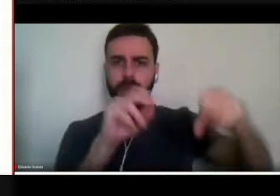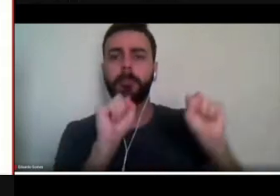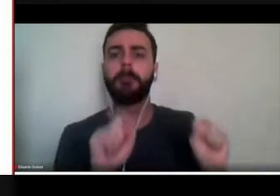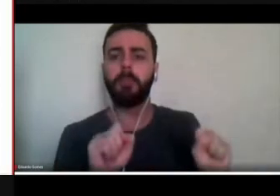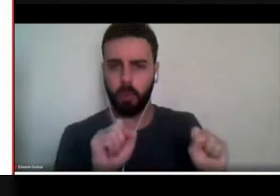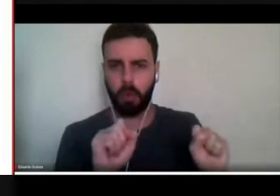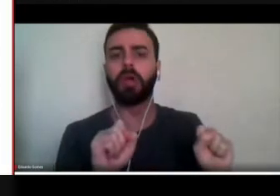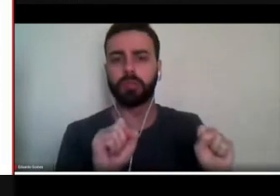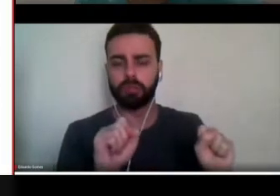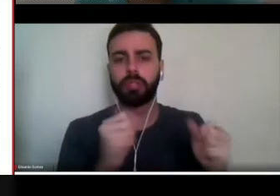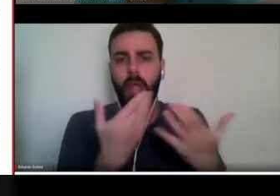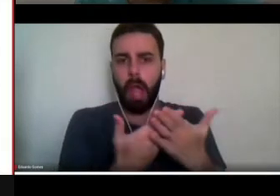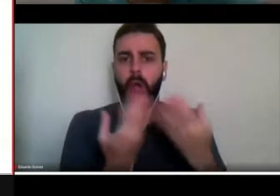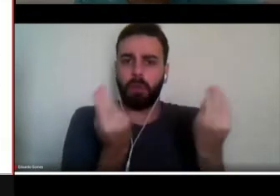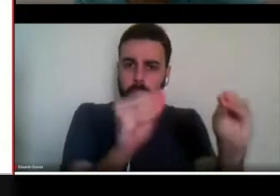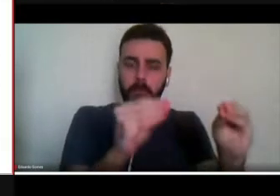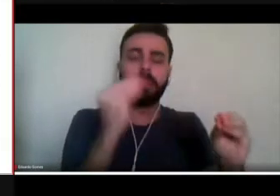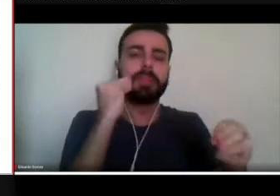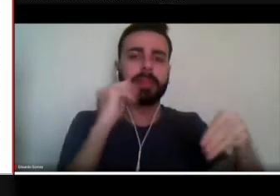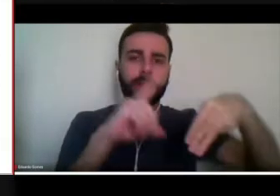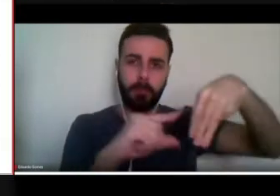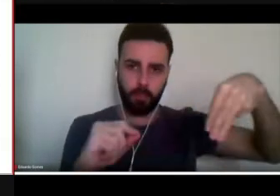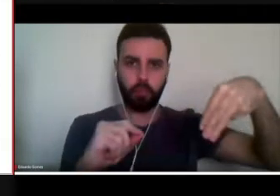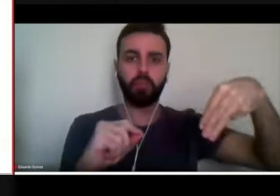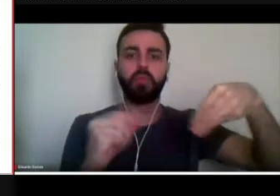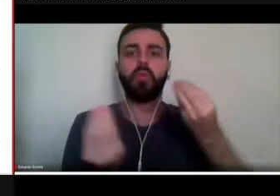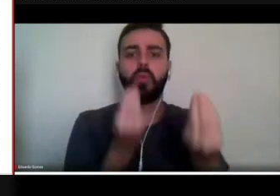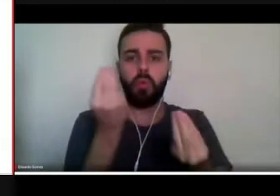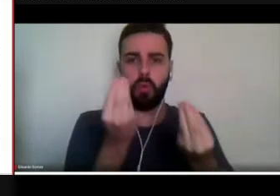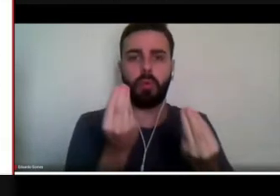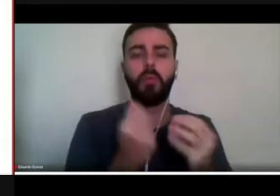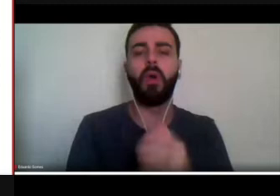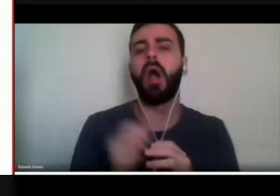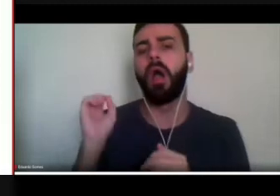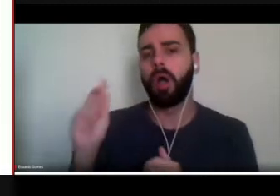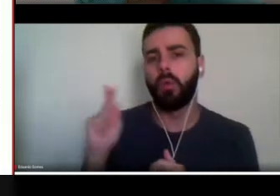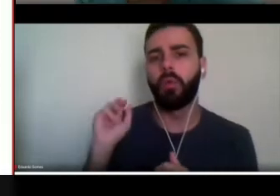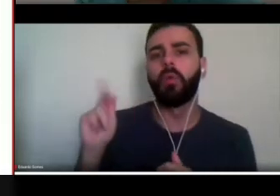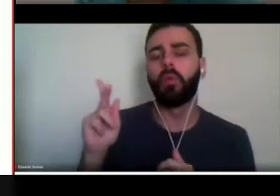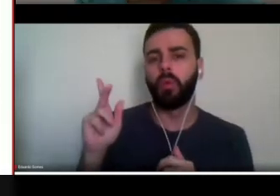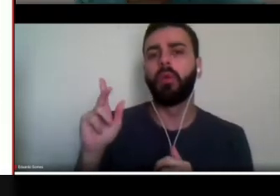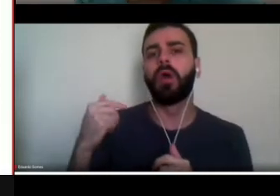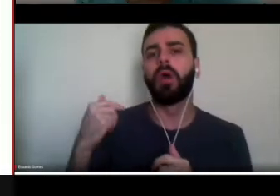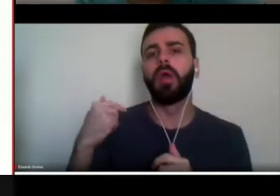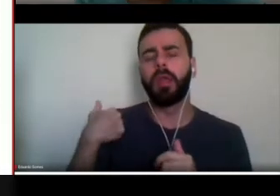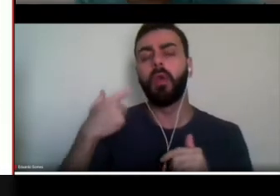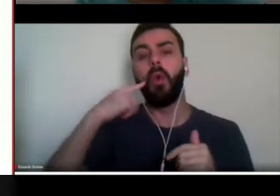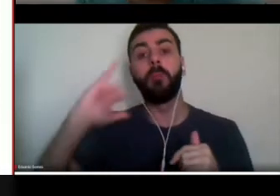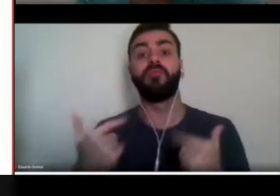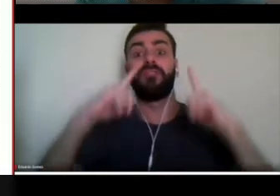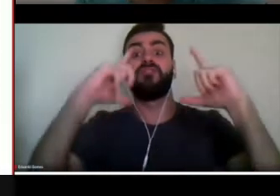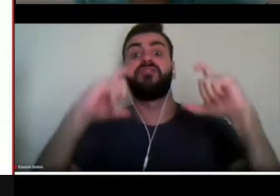Vou descobrir como é que faz, tá? Aí eu tô tirando foto pra quê? Não precisa.